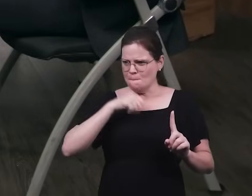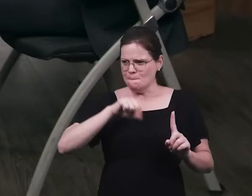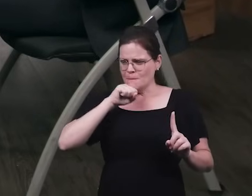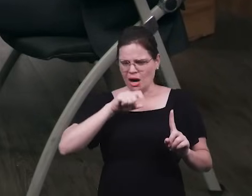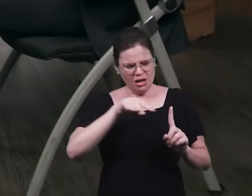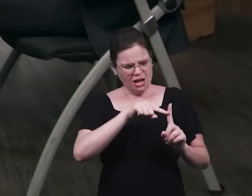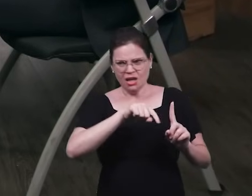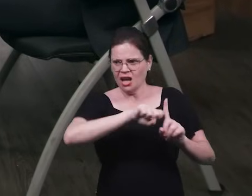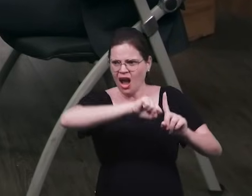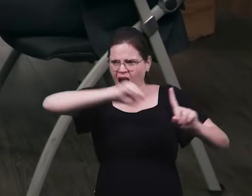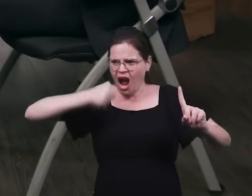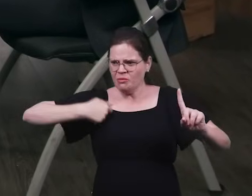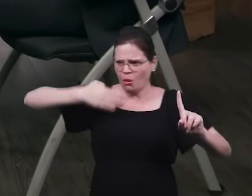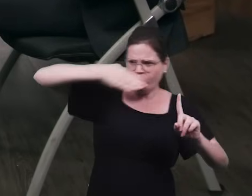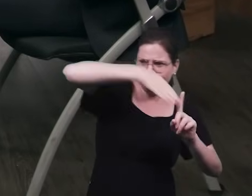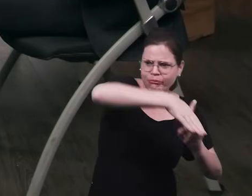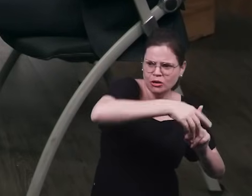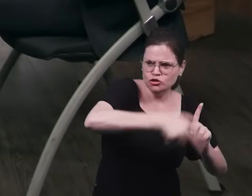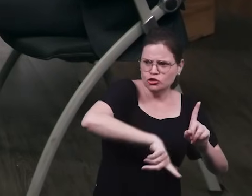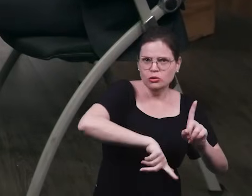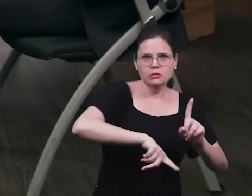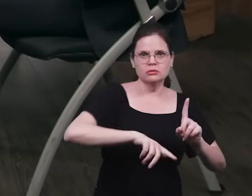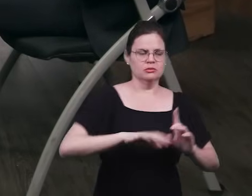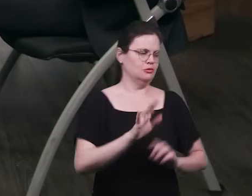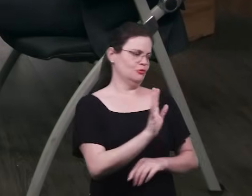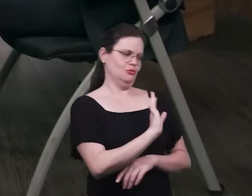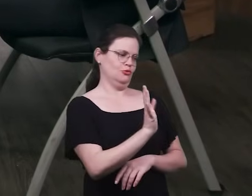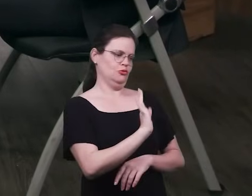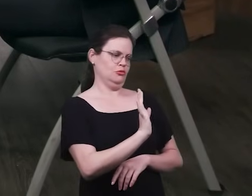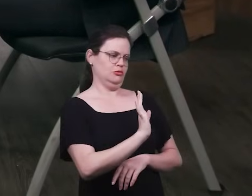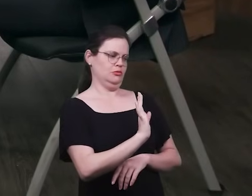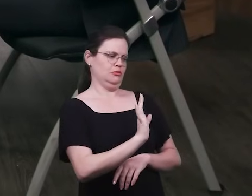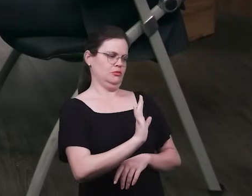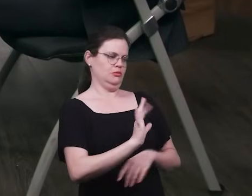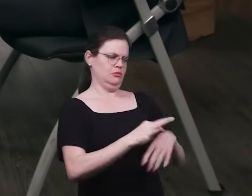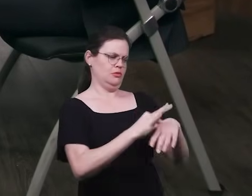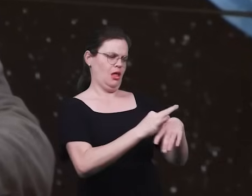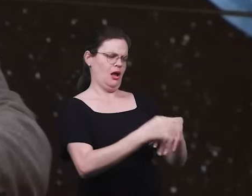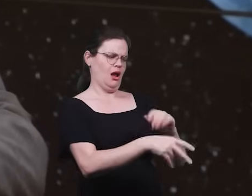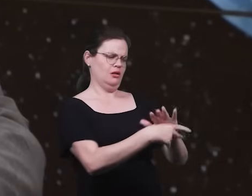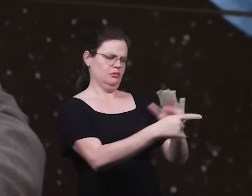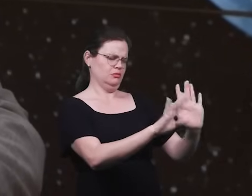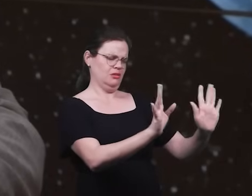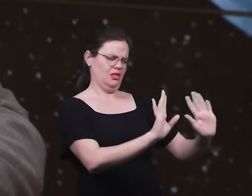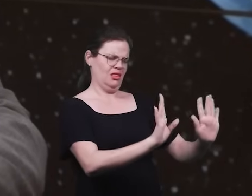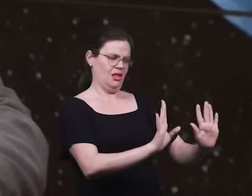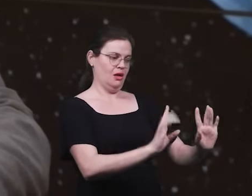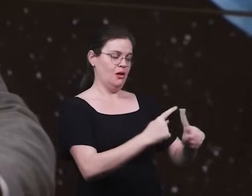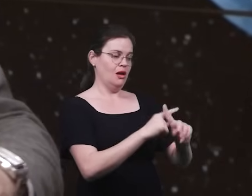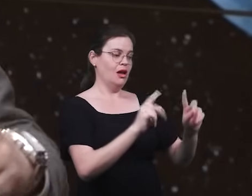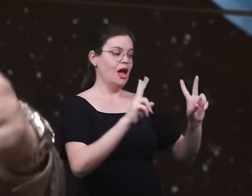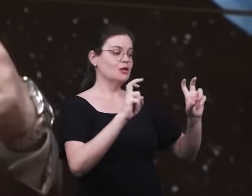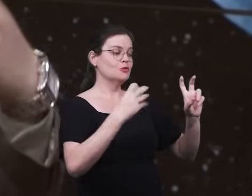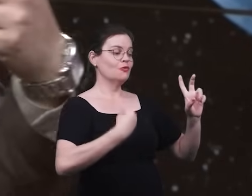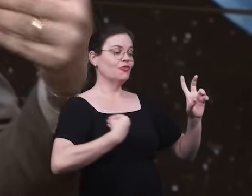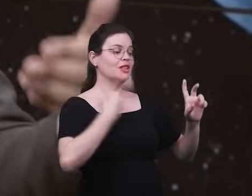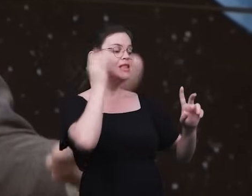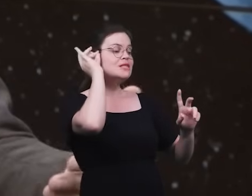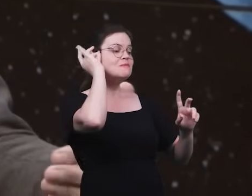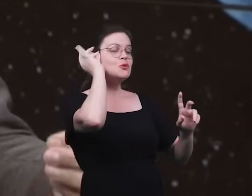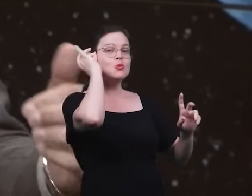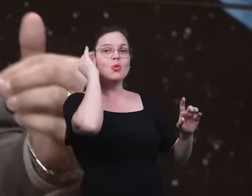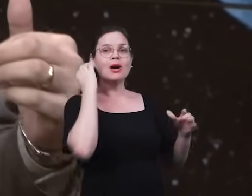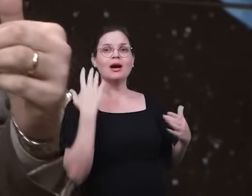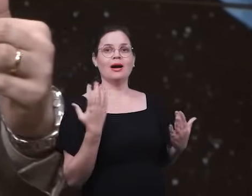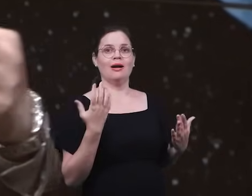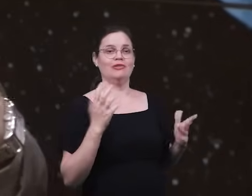diz não o aquilo que é da Carne é carne e o que é nascido do espírito é do espírito ou seja Jesus diz a